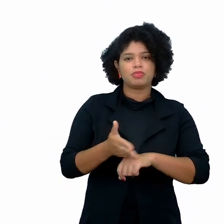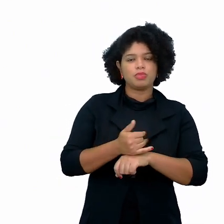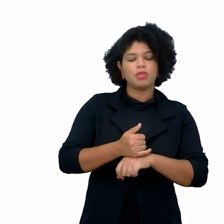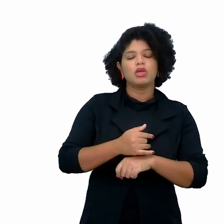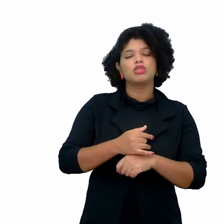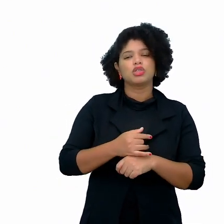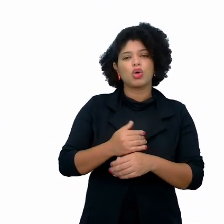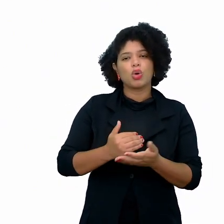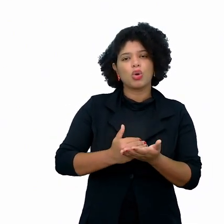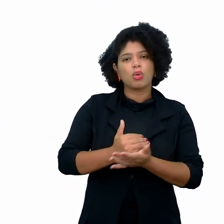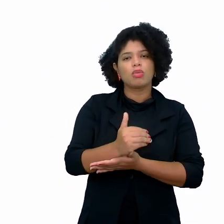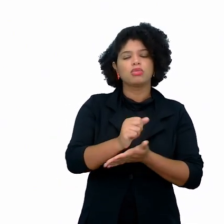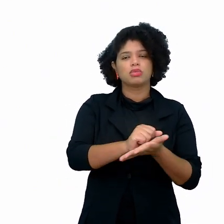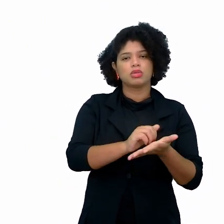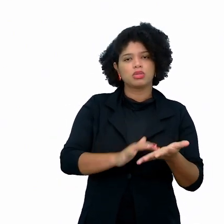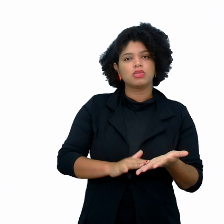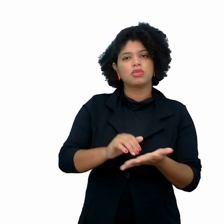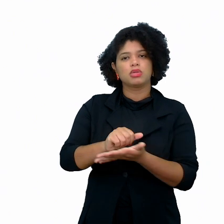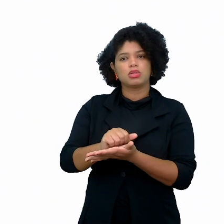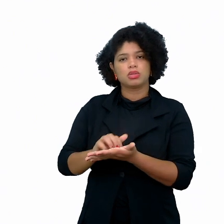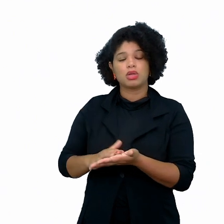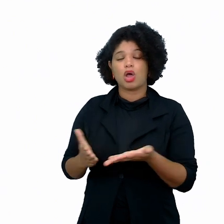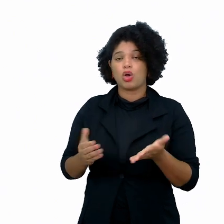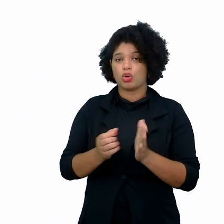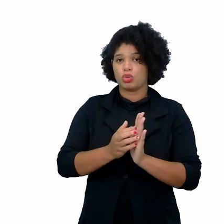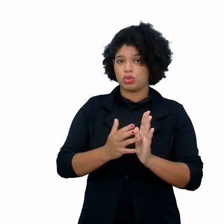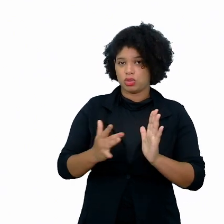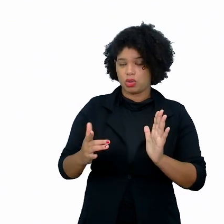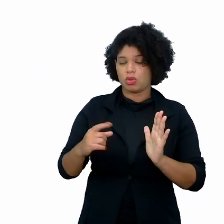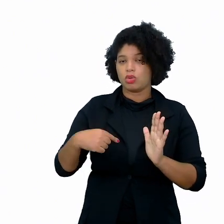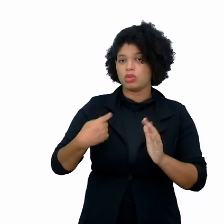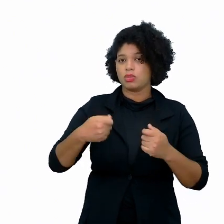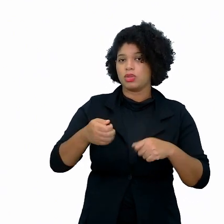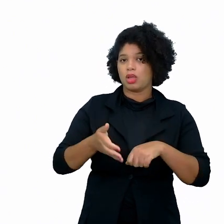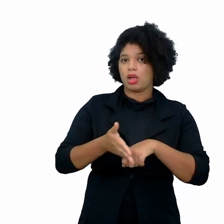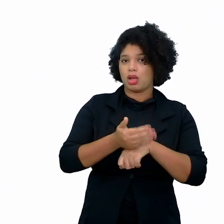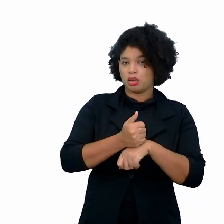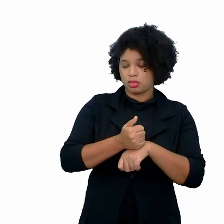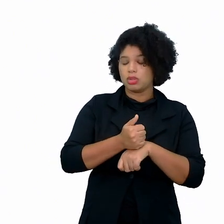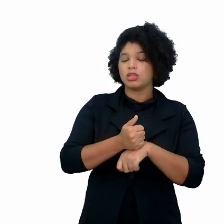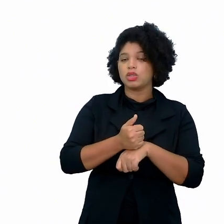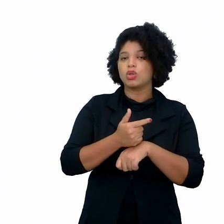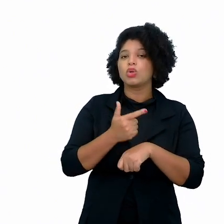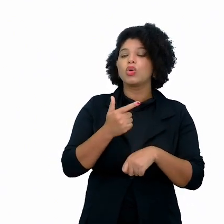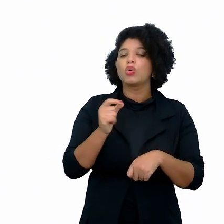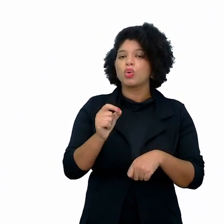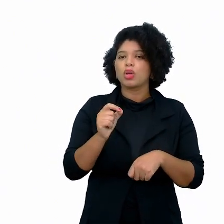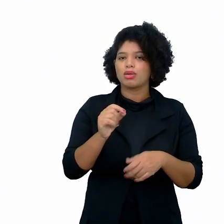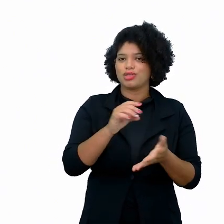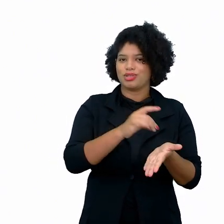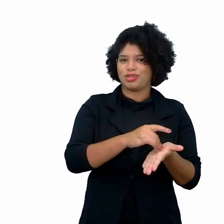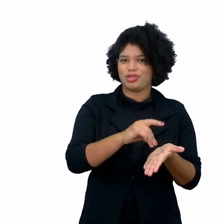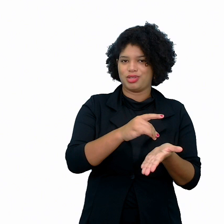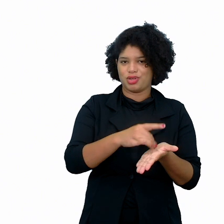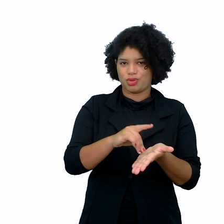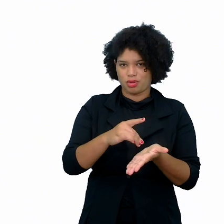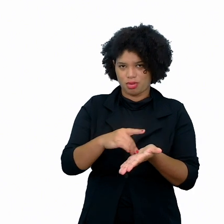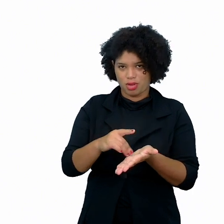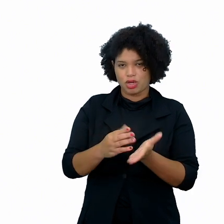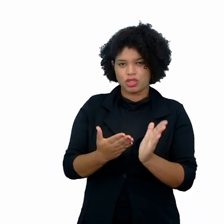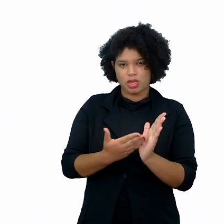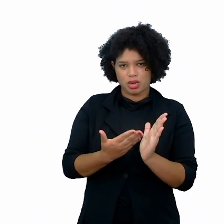dessa sequência, é importante antecipadamente providenciar dicionários ou aí